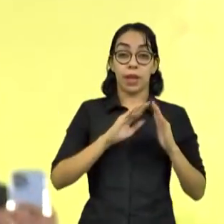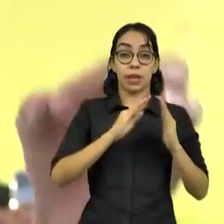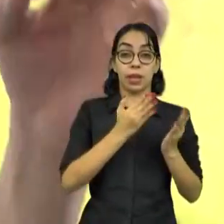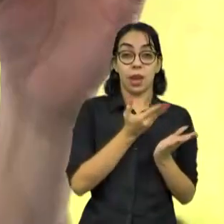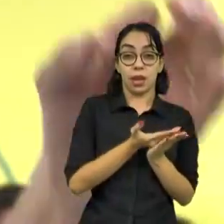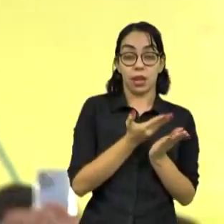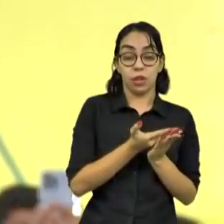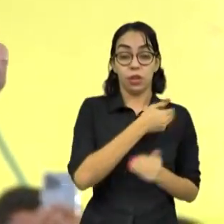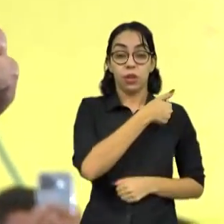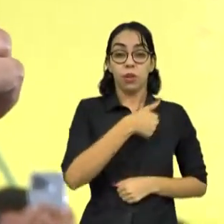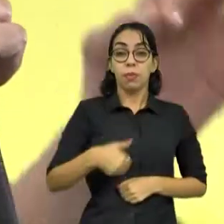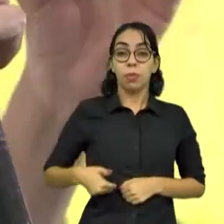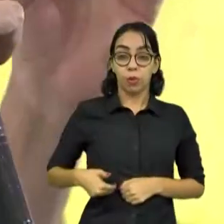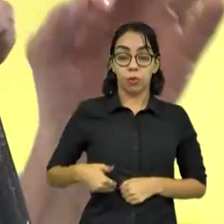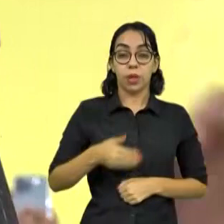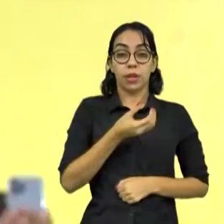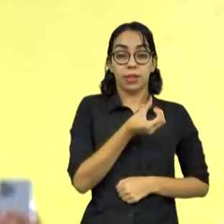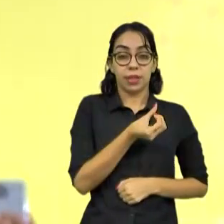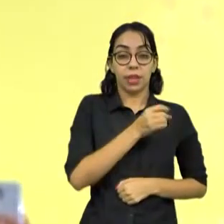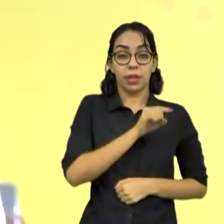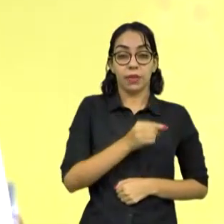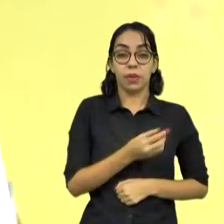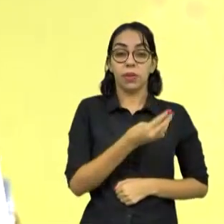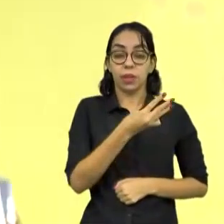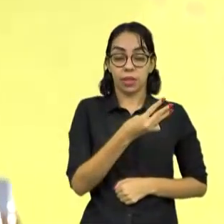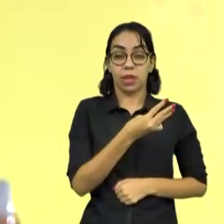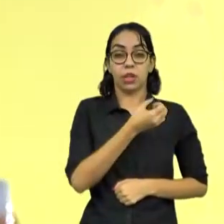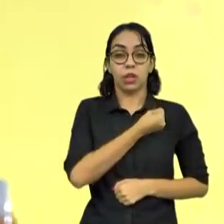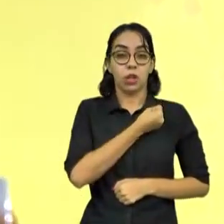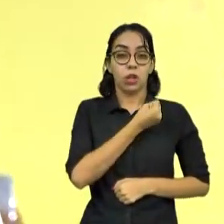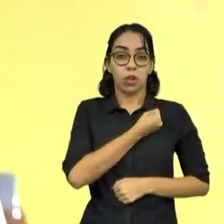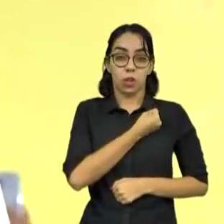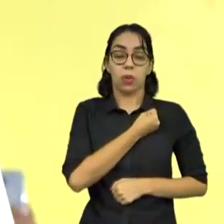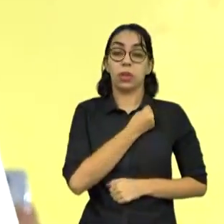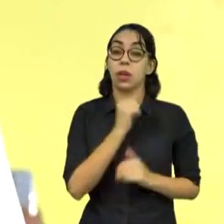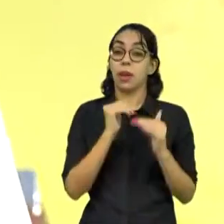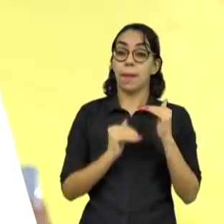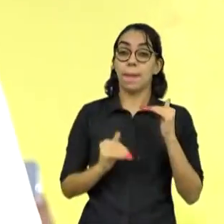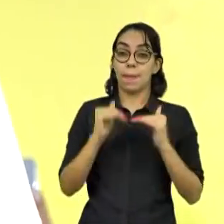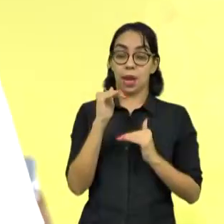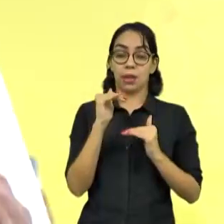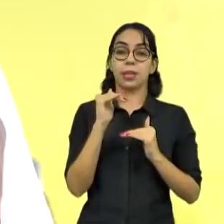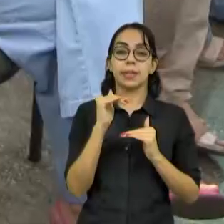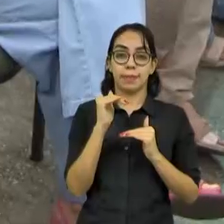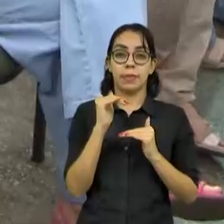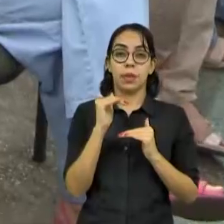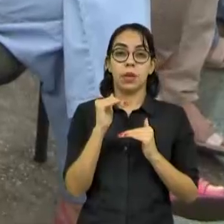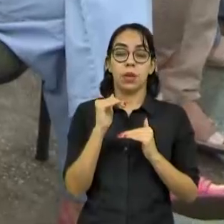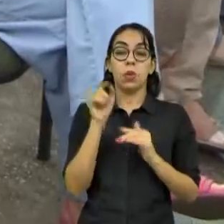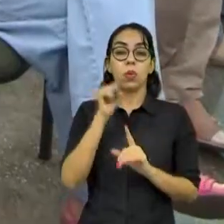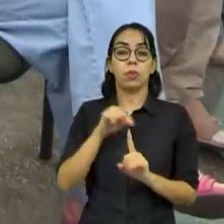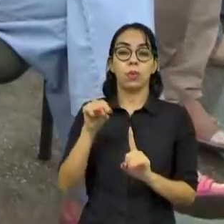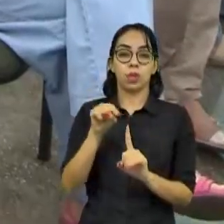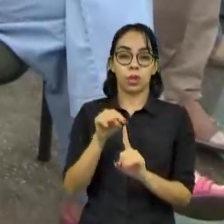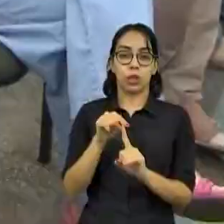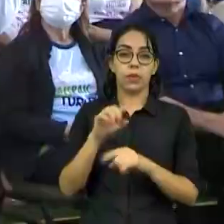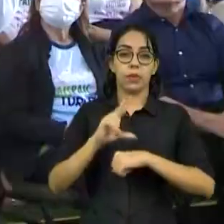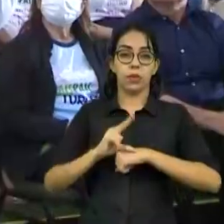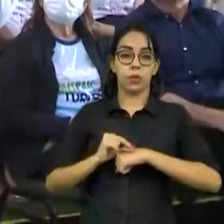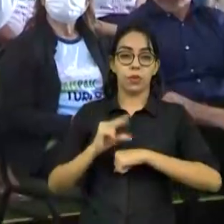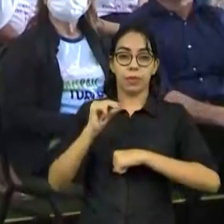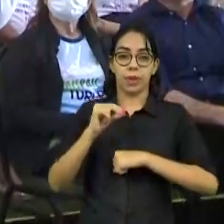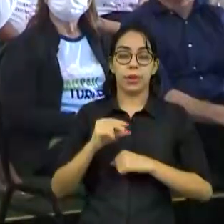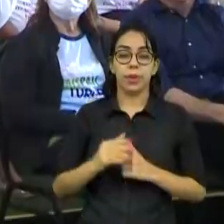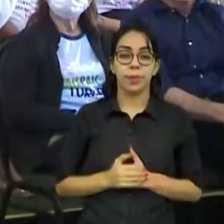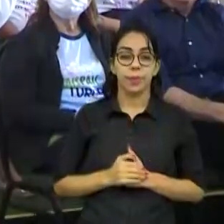alcançou nota 6,3 em 2019, superando em 1,5 a meta estabelecida pelo Ministério da Educação. O